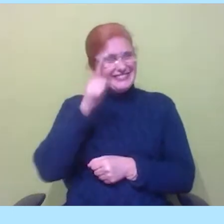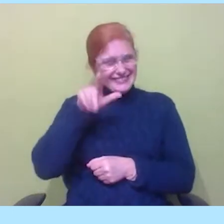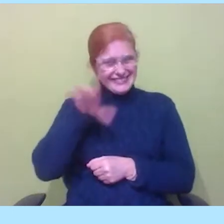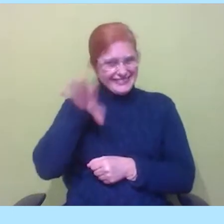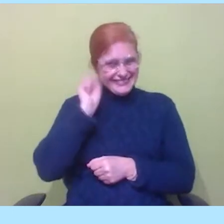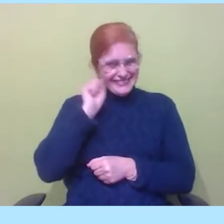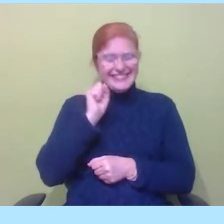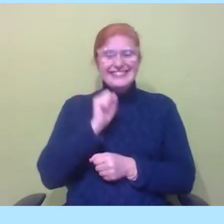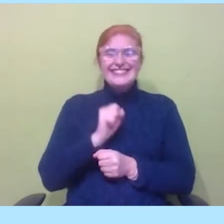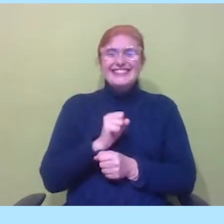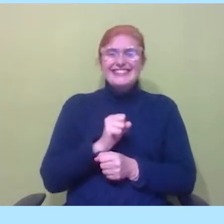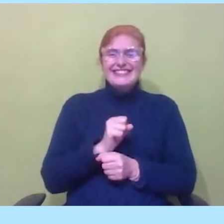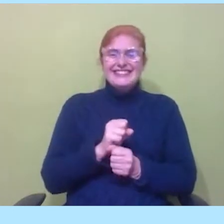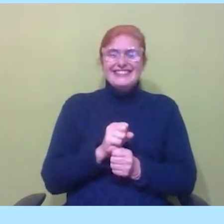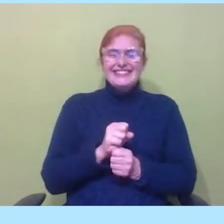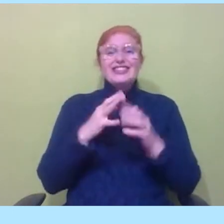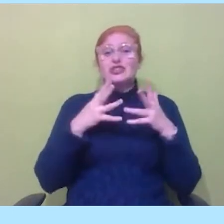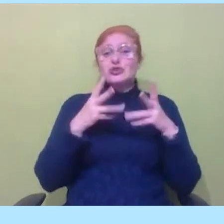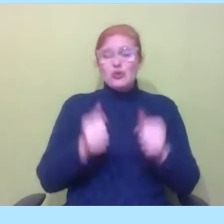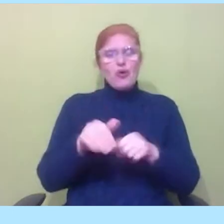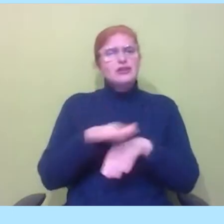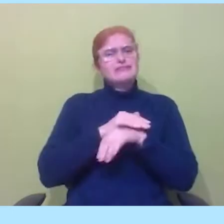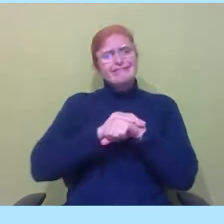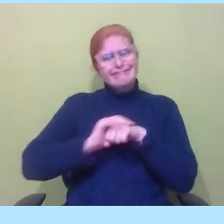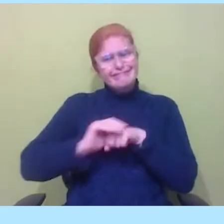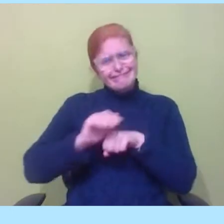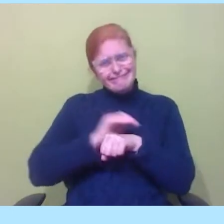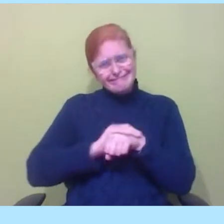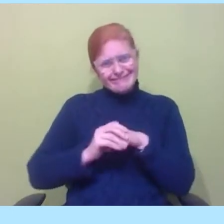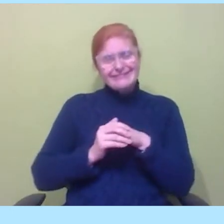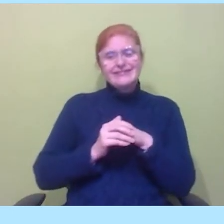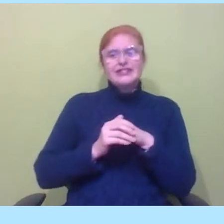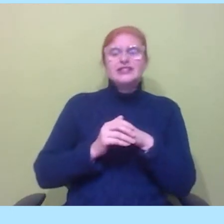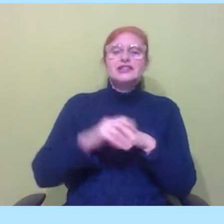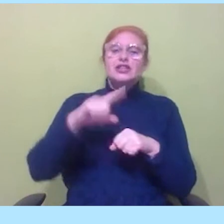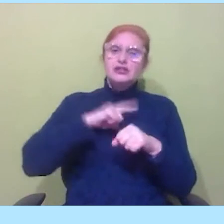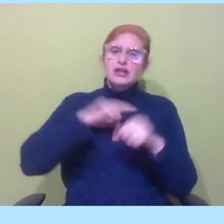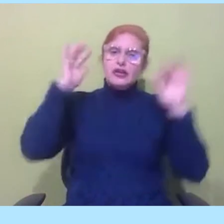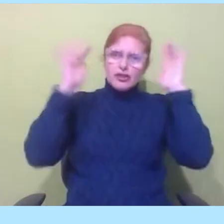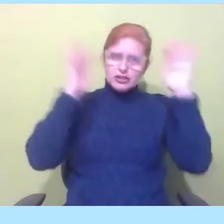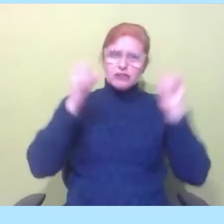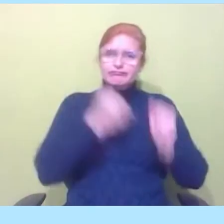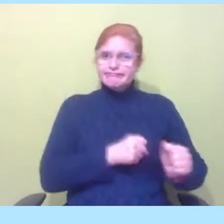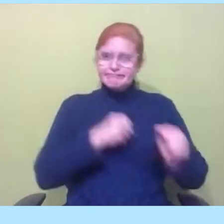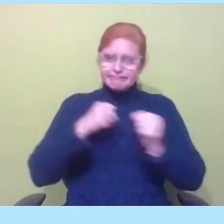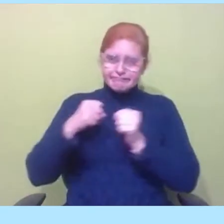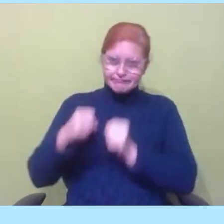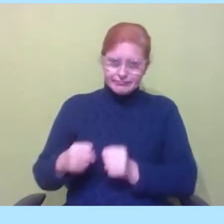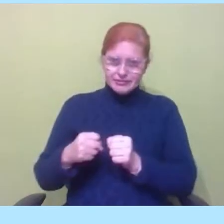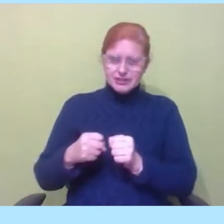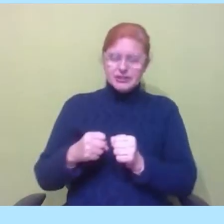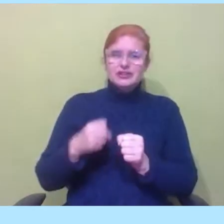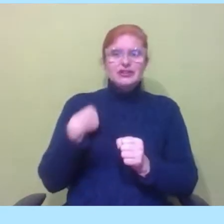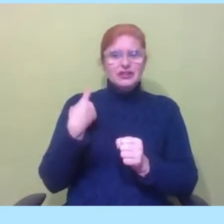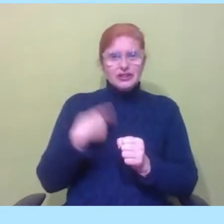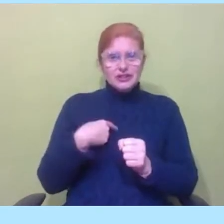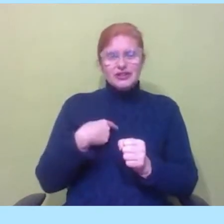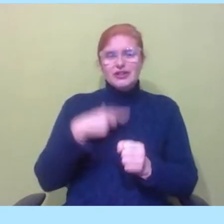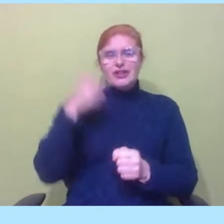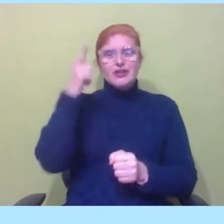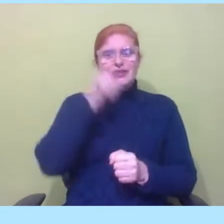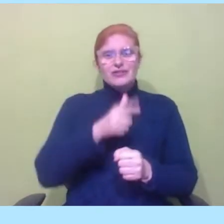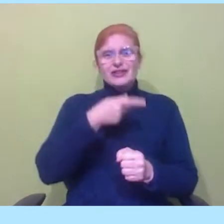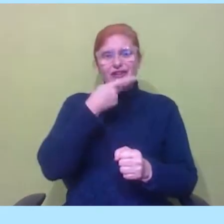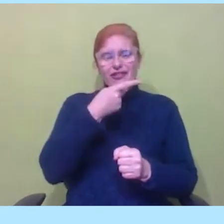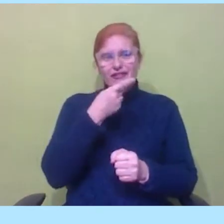queridos e com reflexões muito potentes que a gente poderia ficar aqui mais umas 4 horas falando, eu tenho